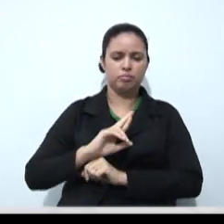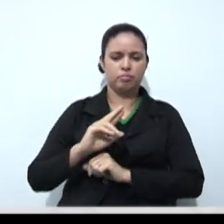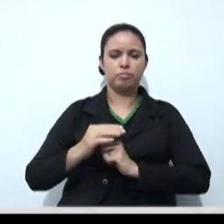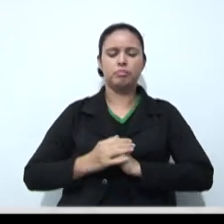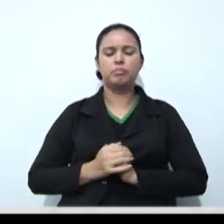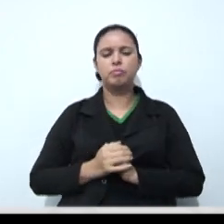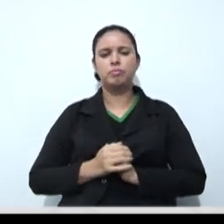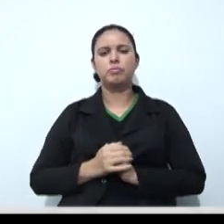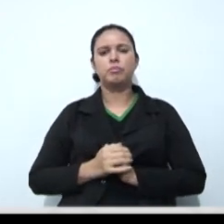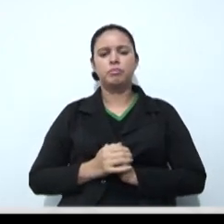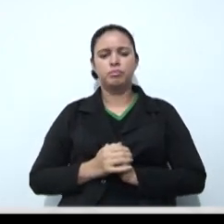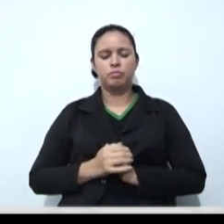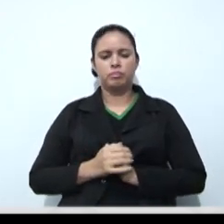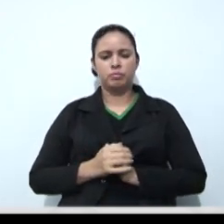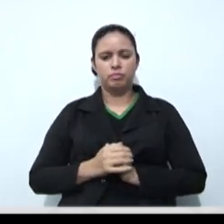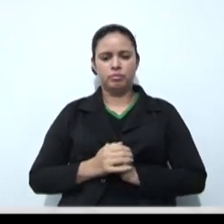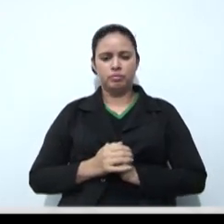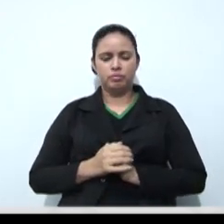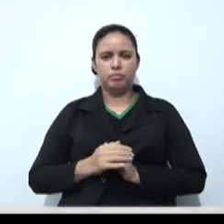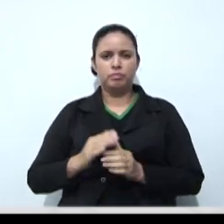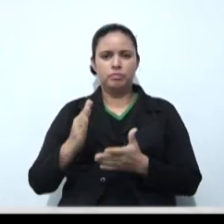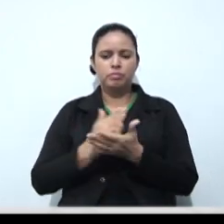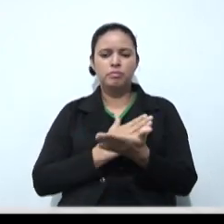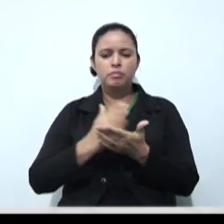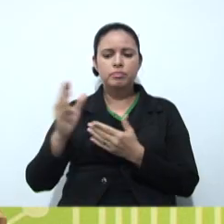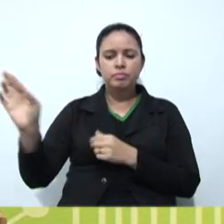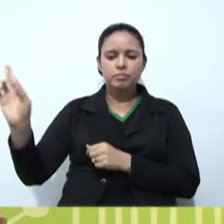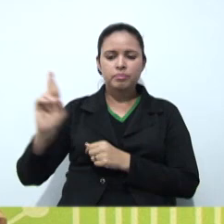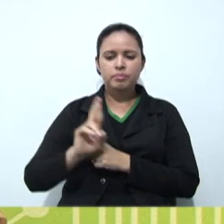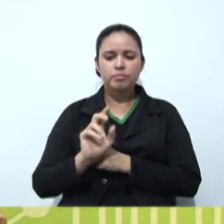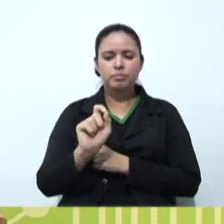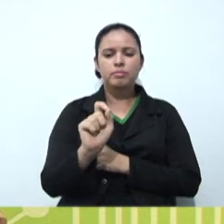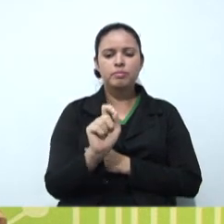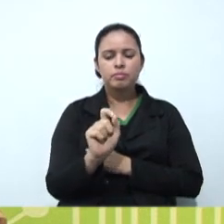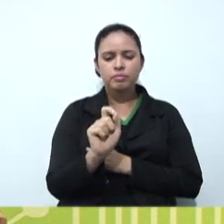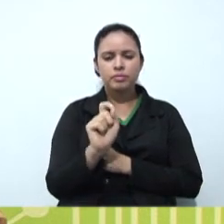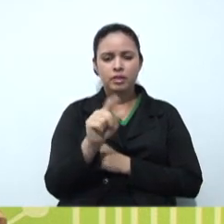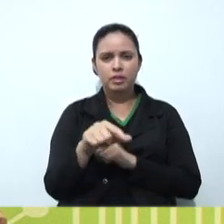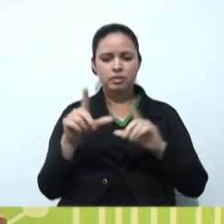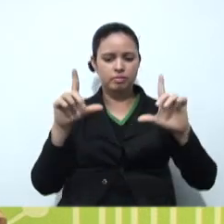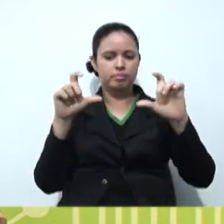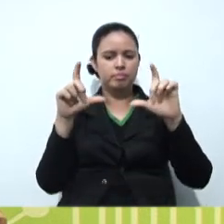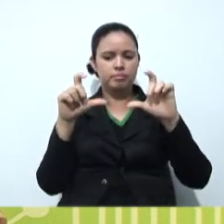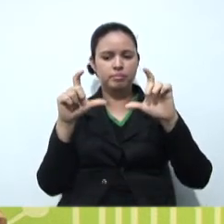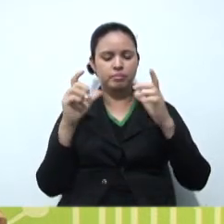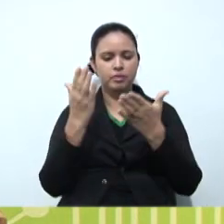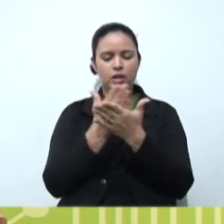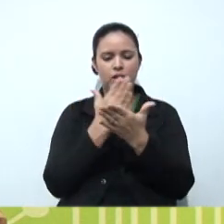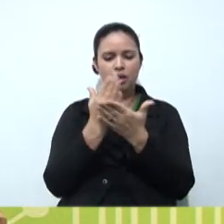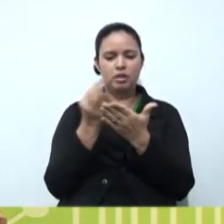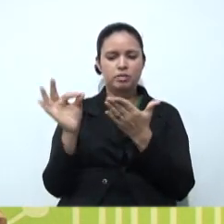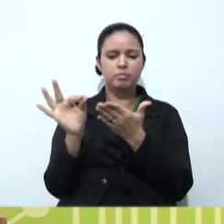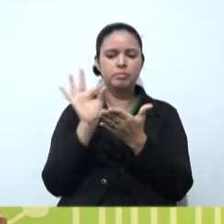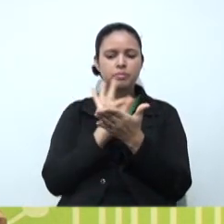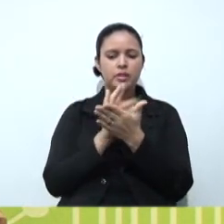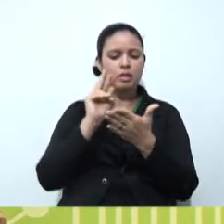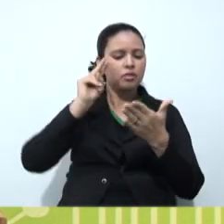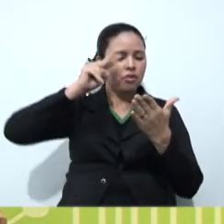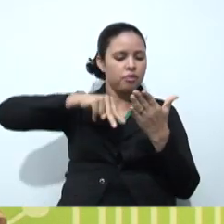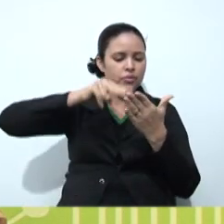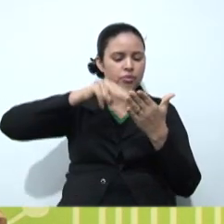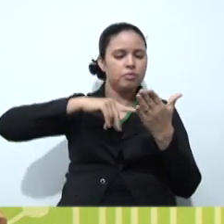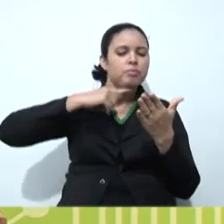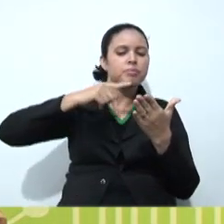Defina meio ambiente. Alguns de vocês mandaram aí a resposta, a imagem no caderno, aí né? Fica um pouco Às difícil. vezes a gente não